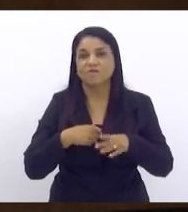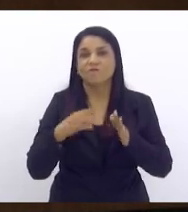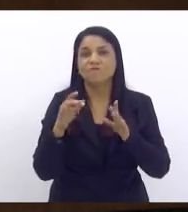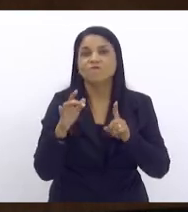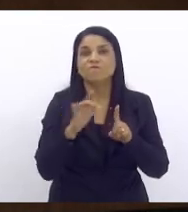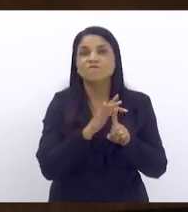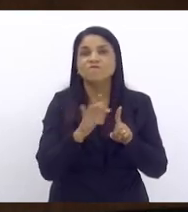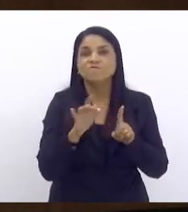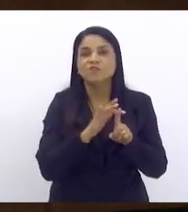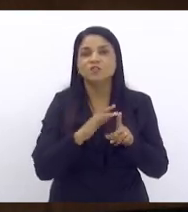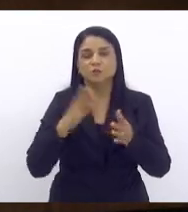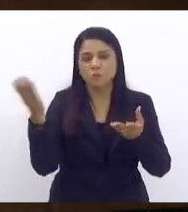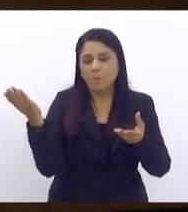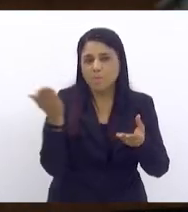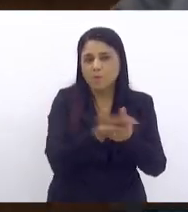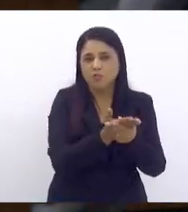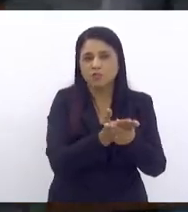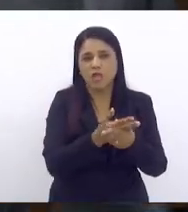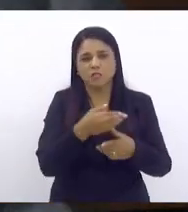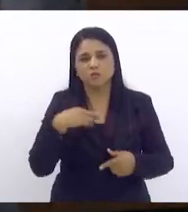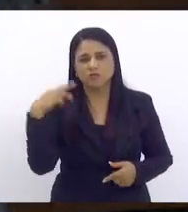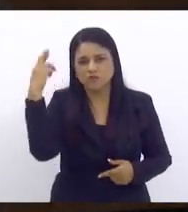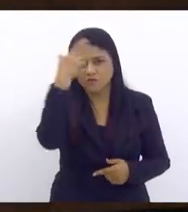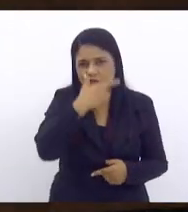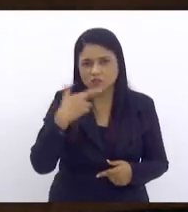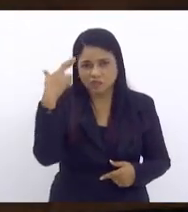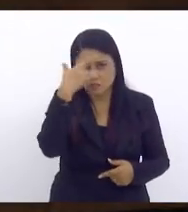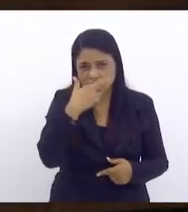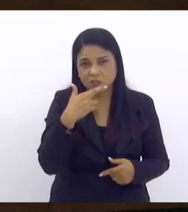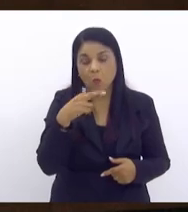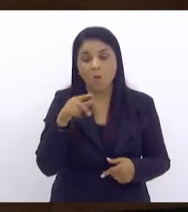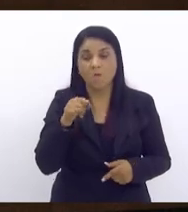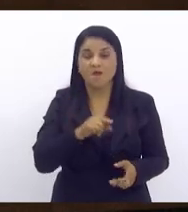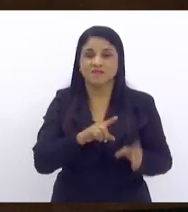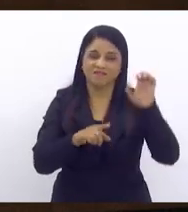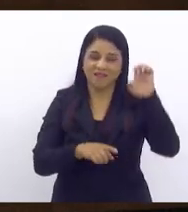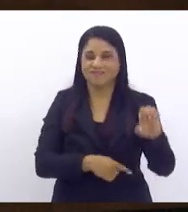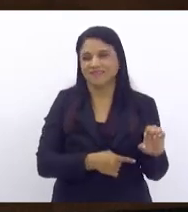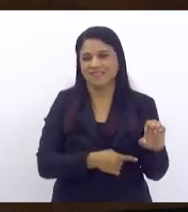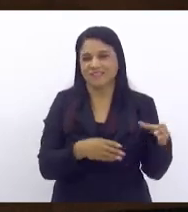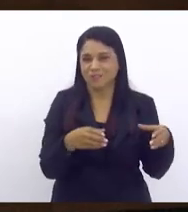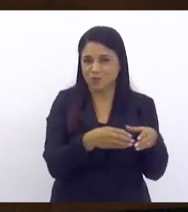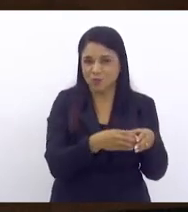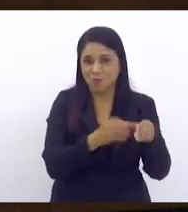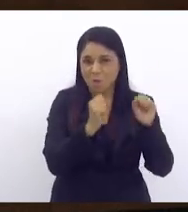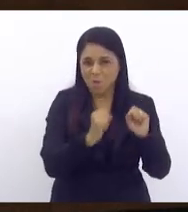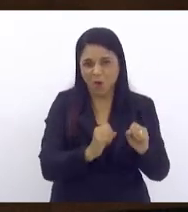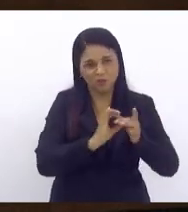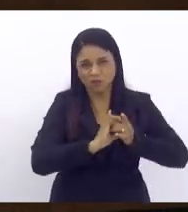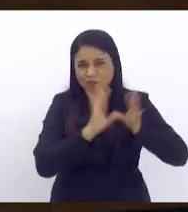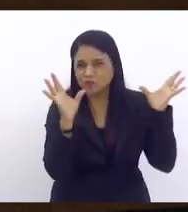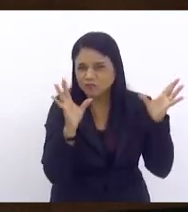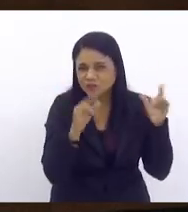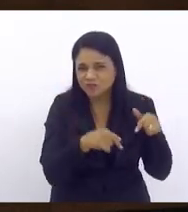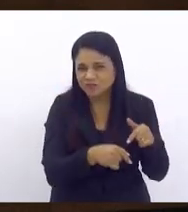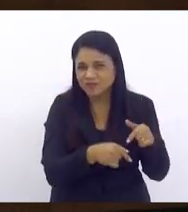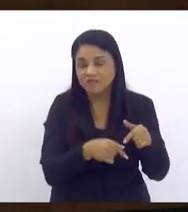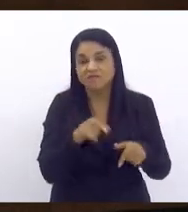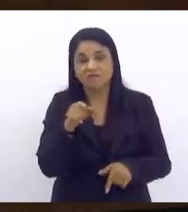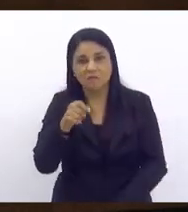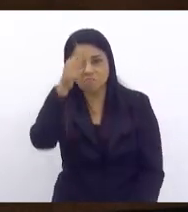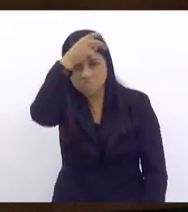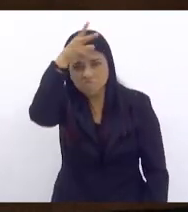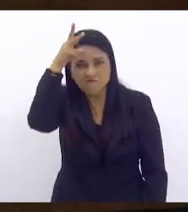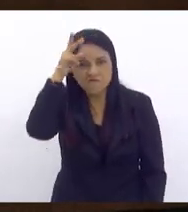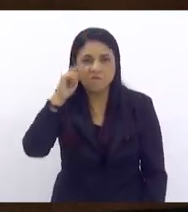vítimas, alvo de processo, de investigações, mas eles da esquerda podem tudo. E aqui fica para o senhor prefeito